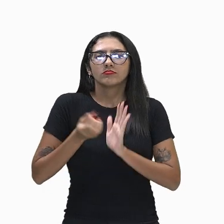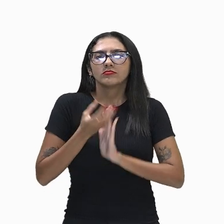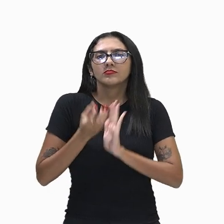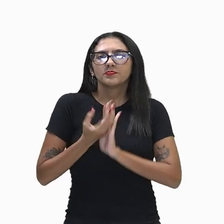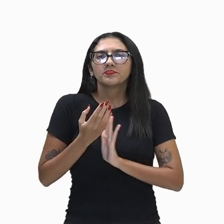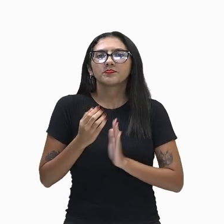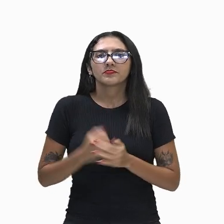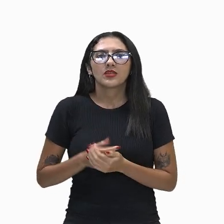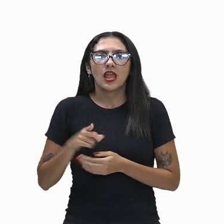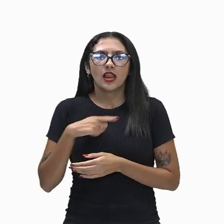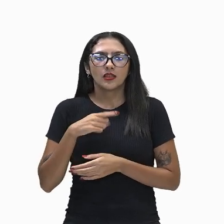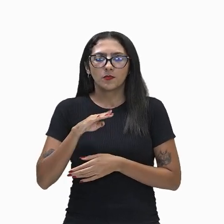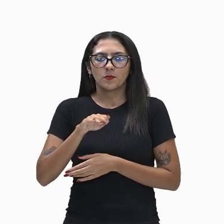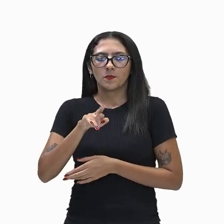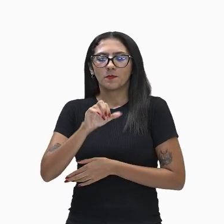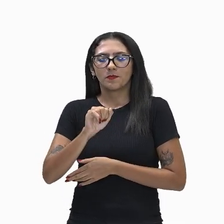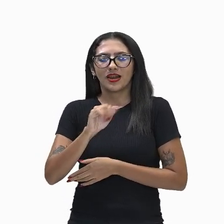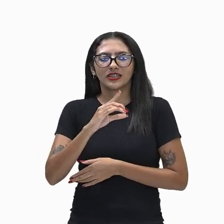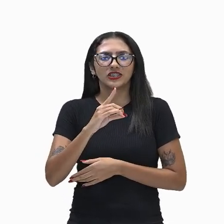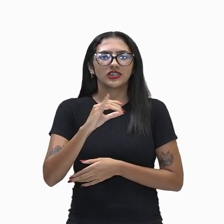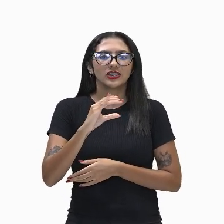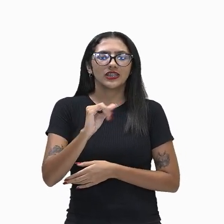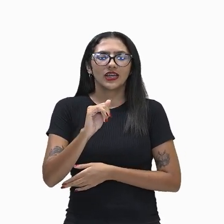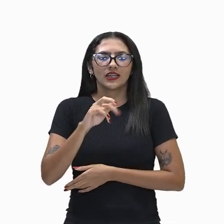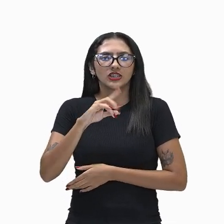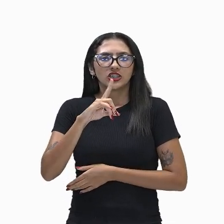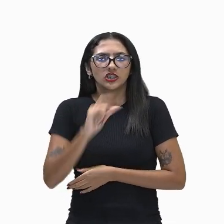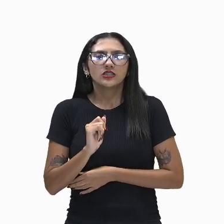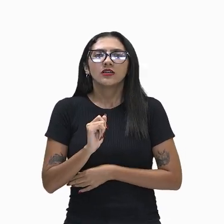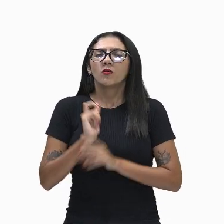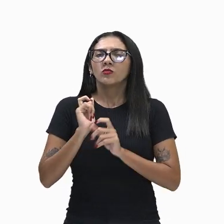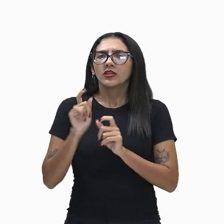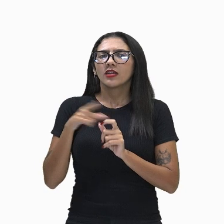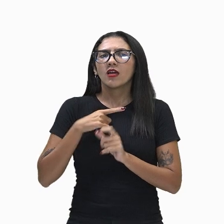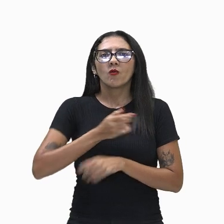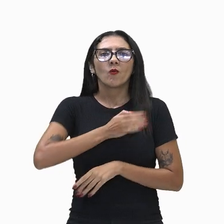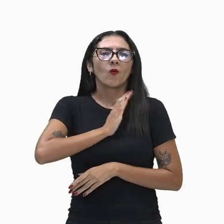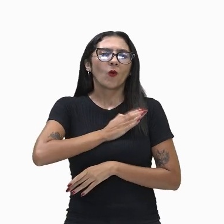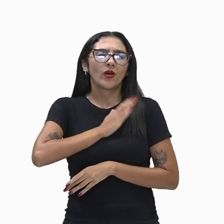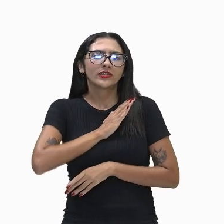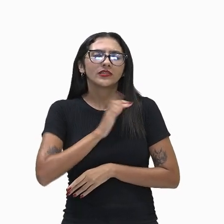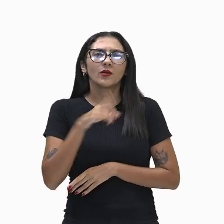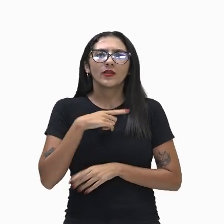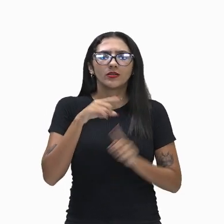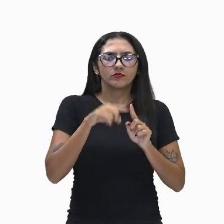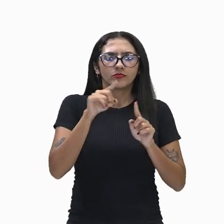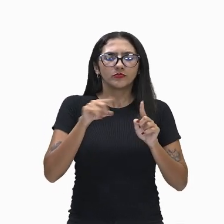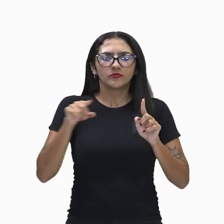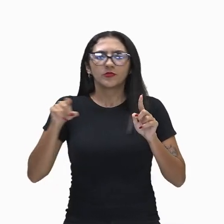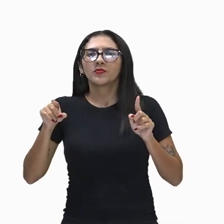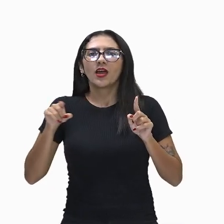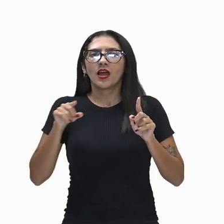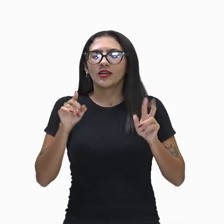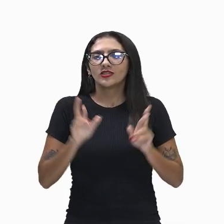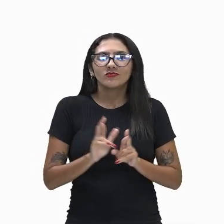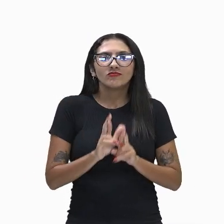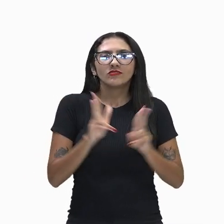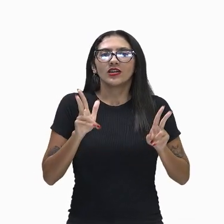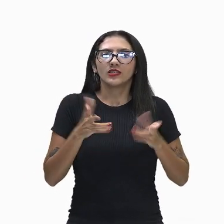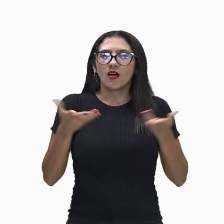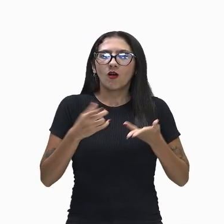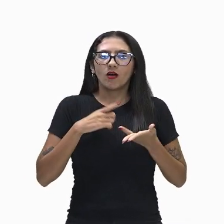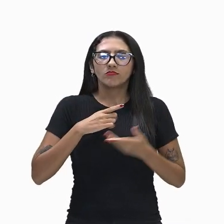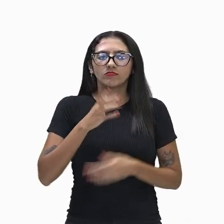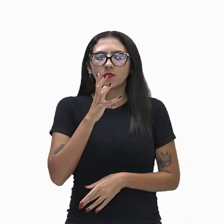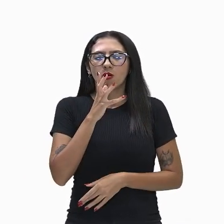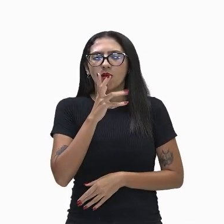ter bradicardia. Tá? Nesse caso, o coração não bate mais de forma muito acelerada, já é o contrário, vai bater